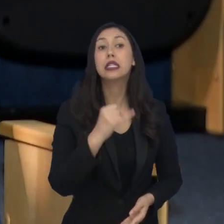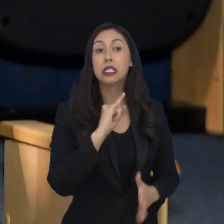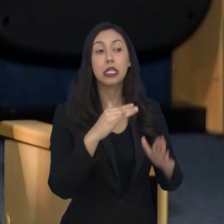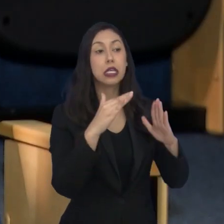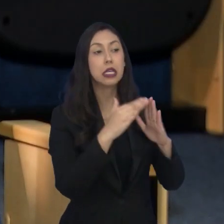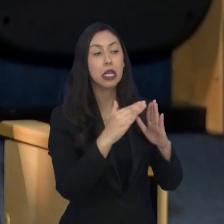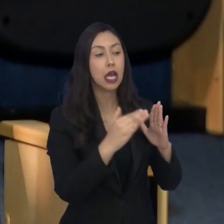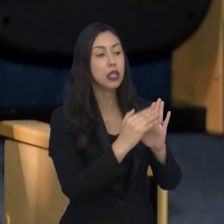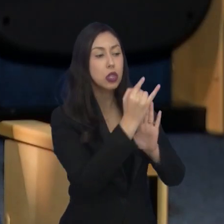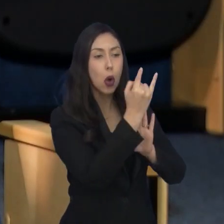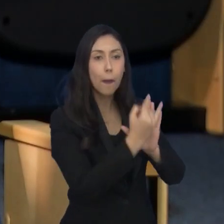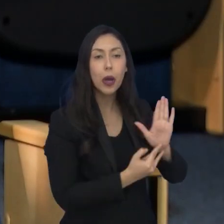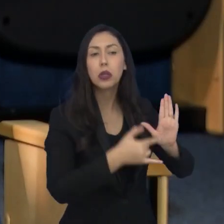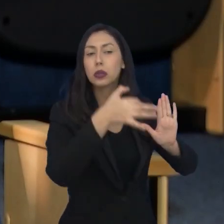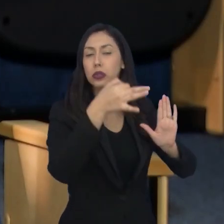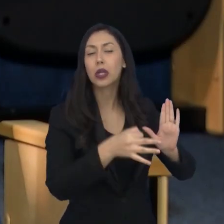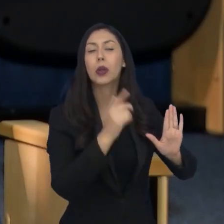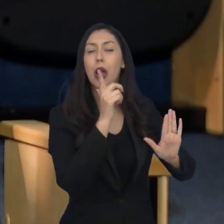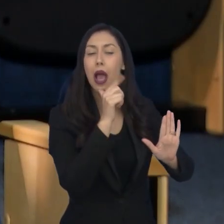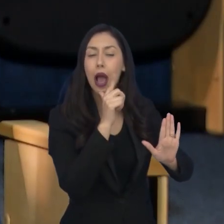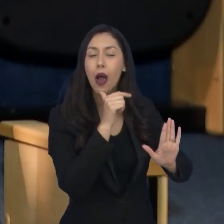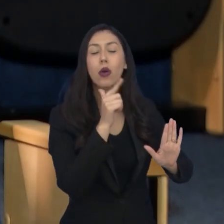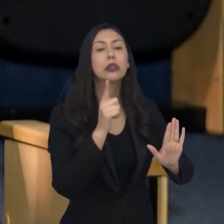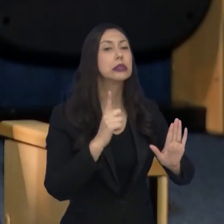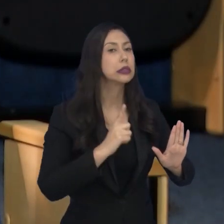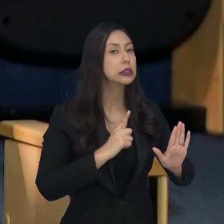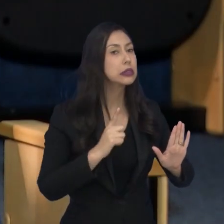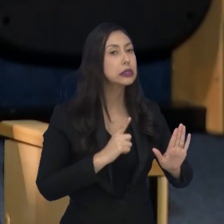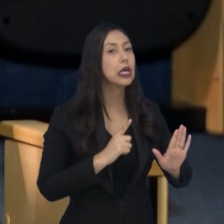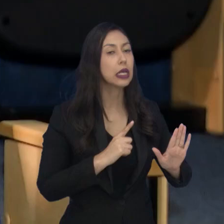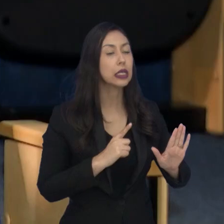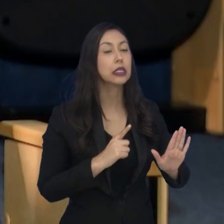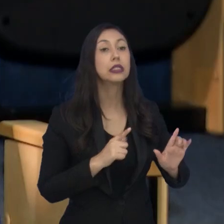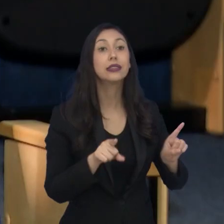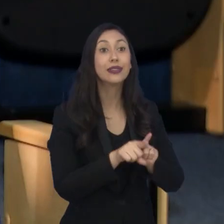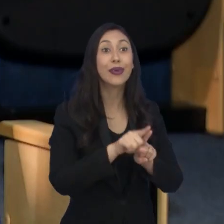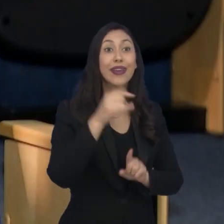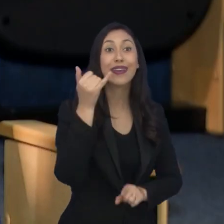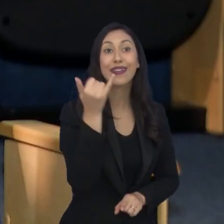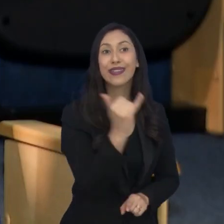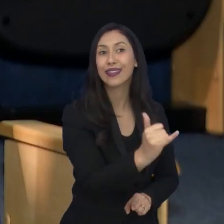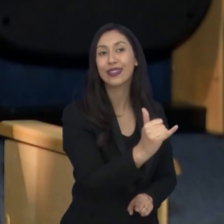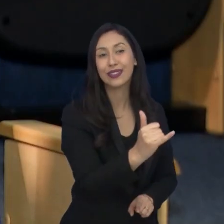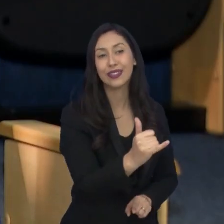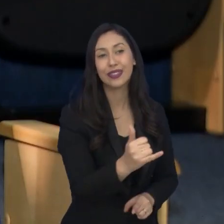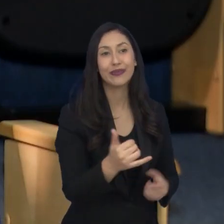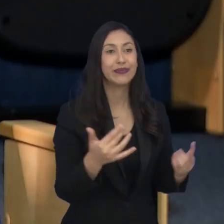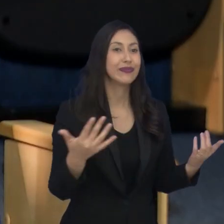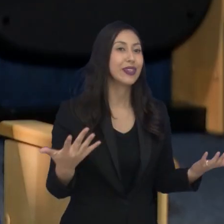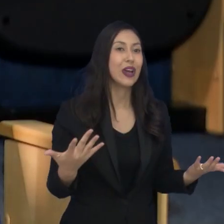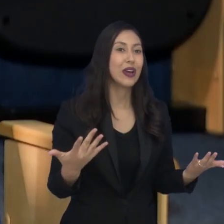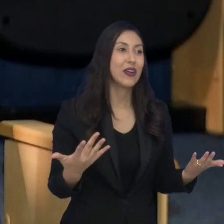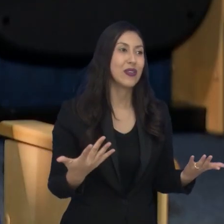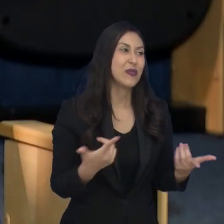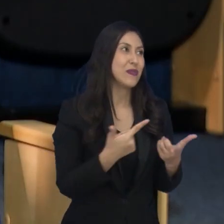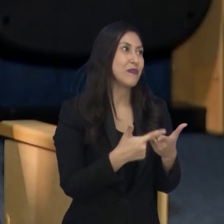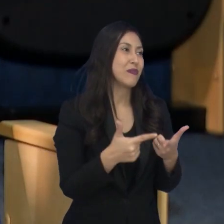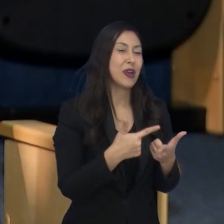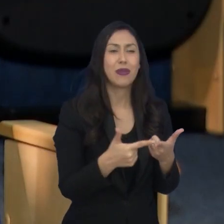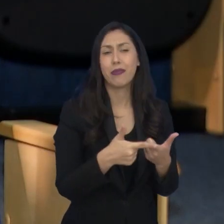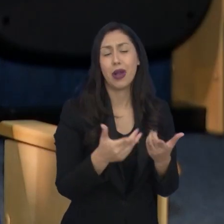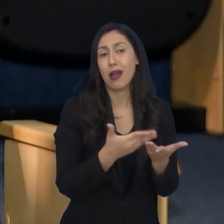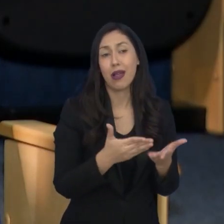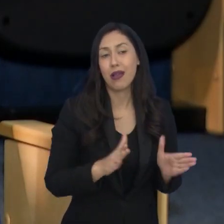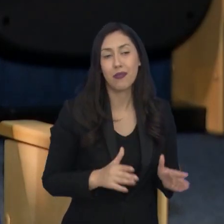tem a planta da casa. A água é ligada para a gente e a energia elétrica. Então a gente não tem mais aquela dificuldade que tinha